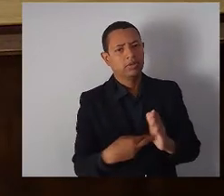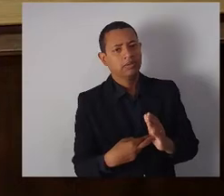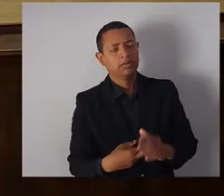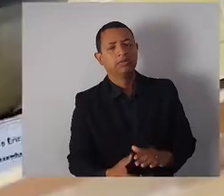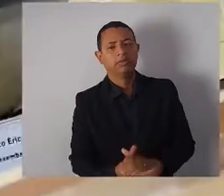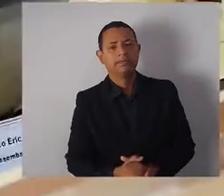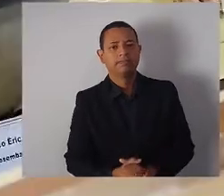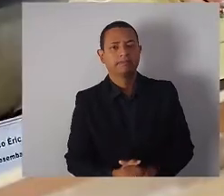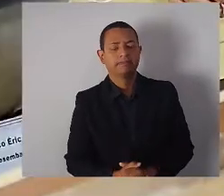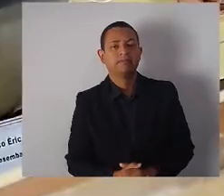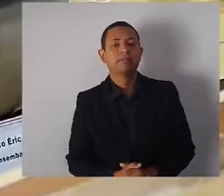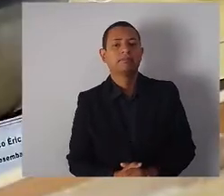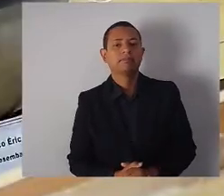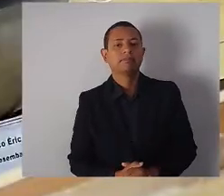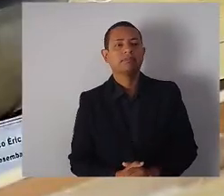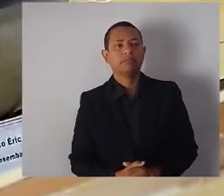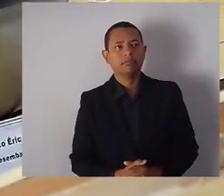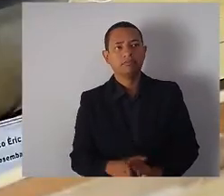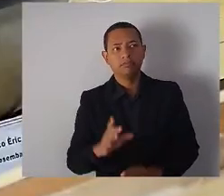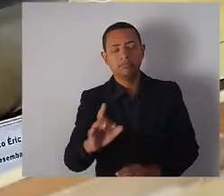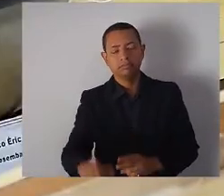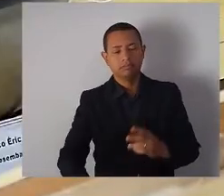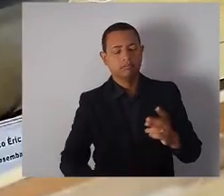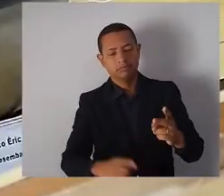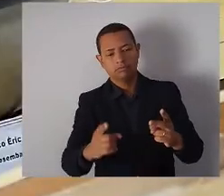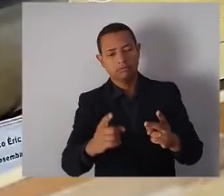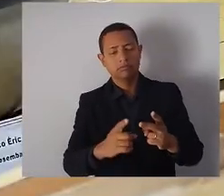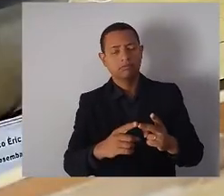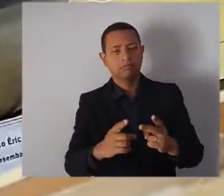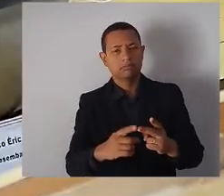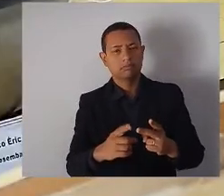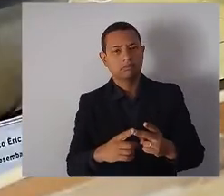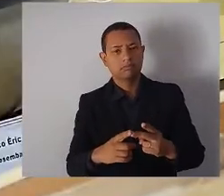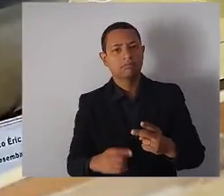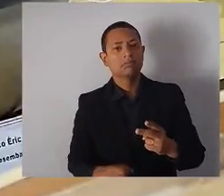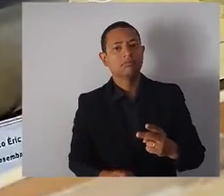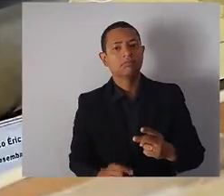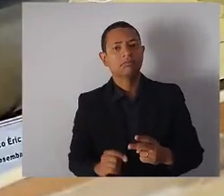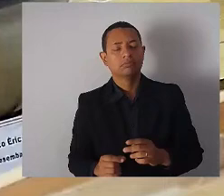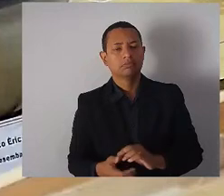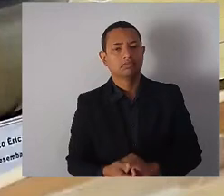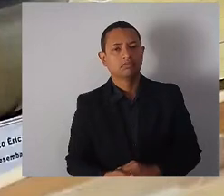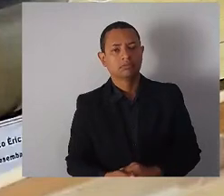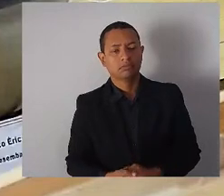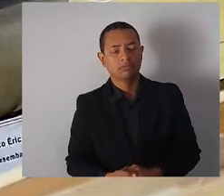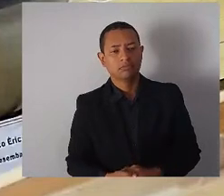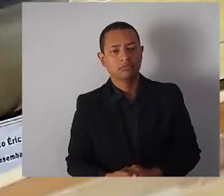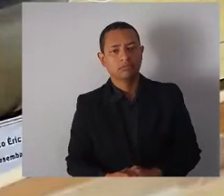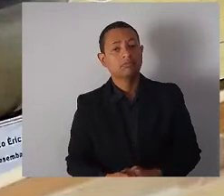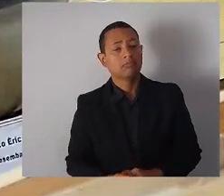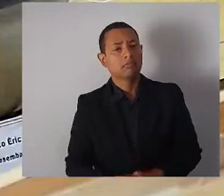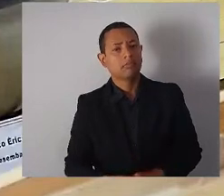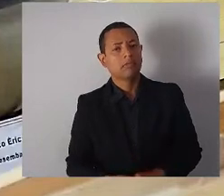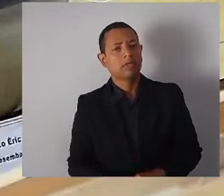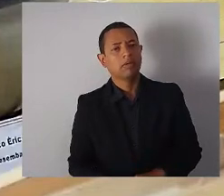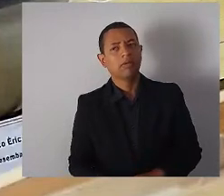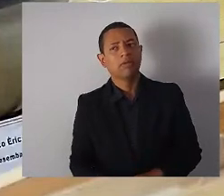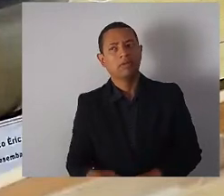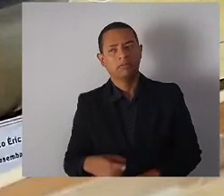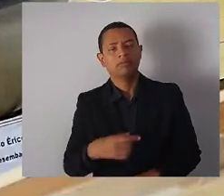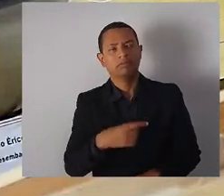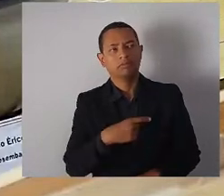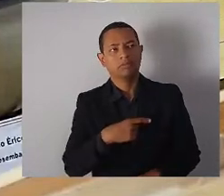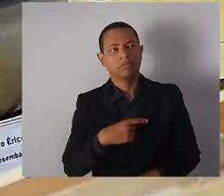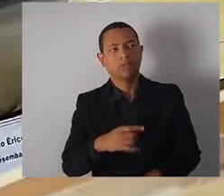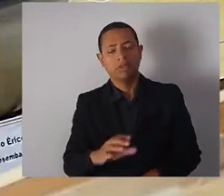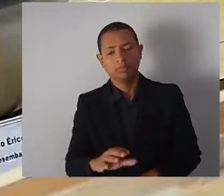ao tocante a esta situação, a justa causa efetivamente ela existe, mas existe uma situação de que